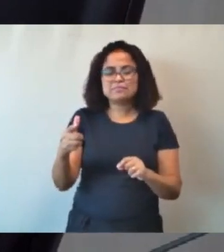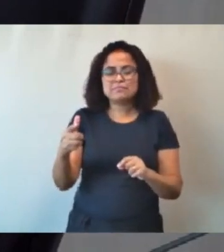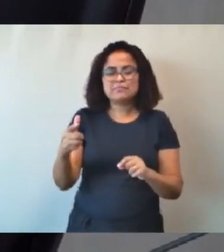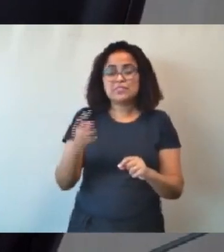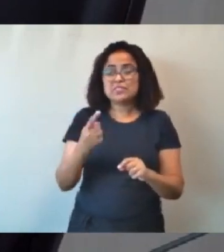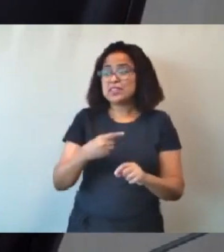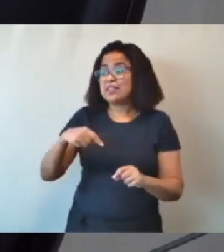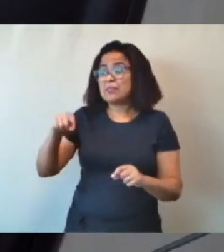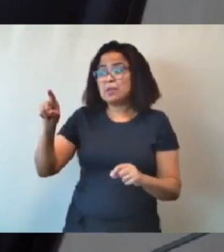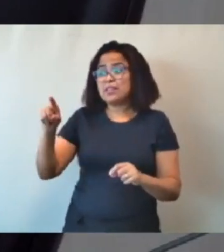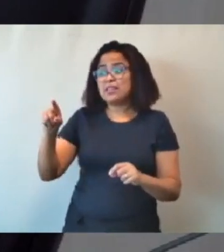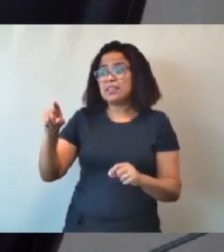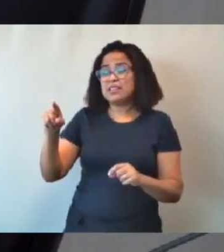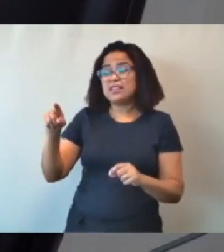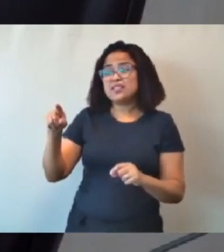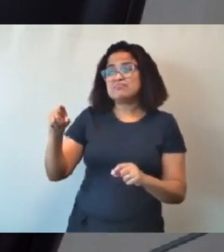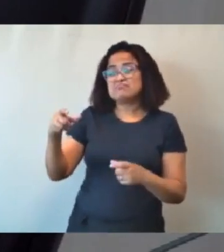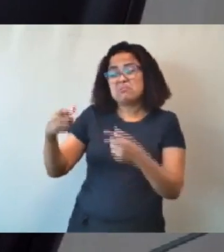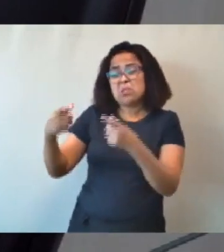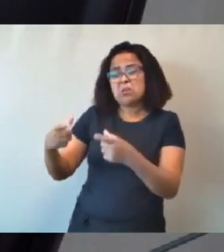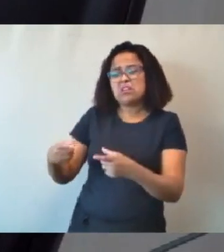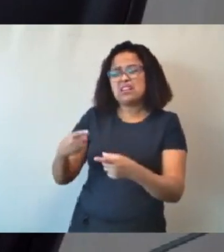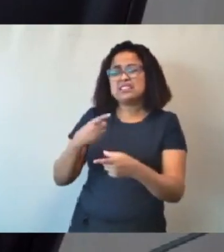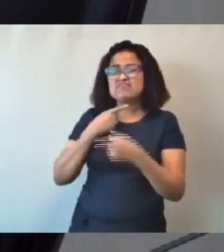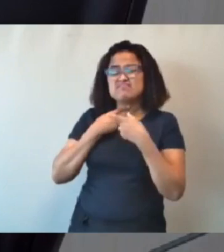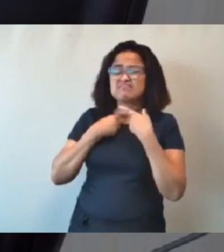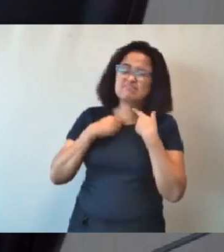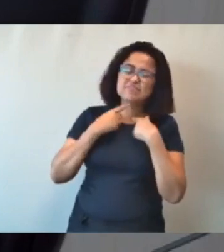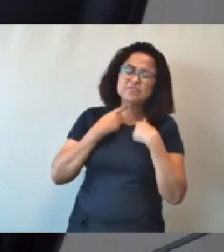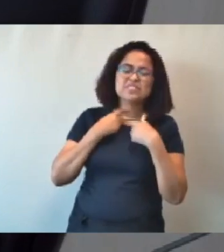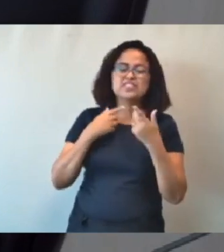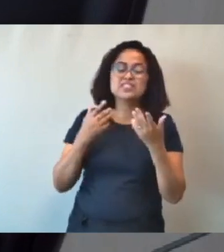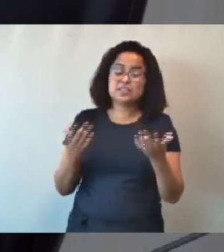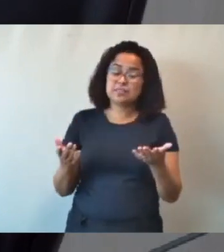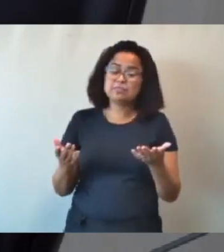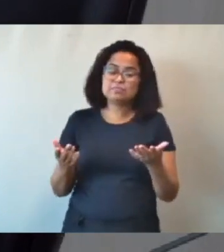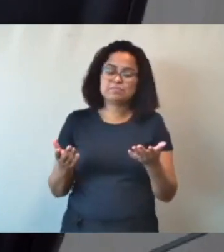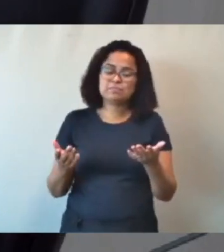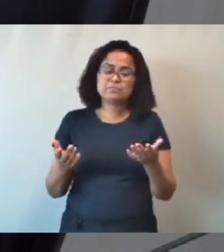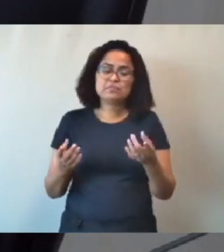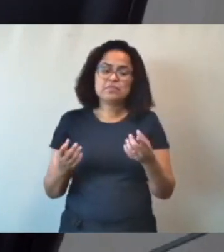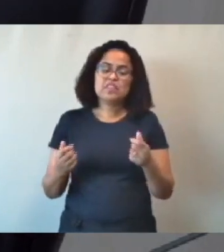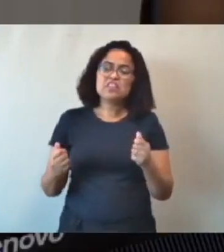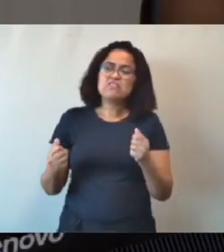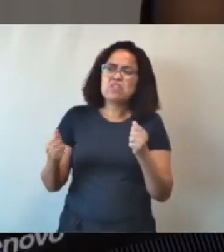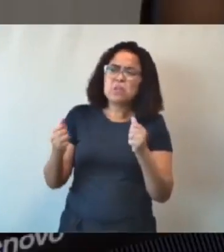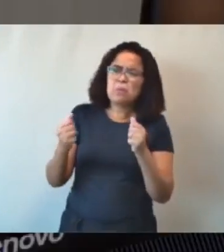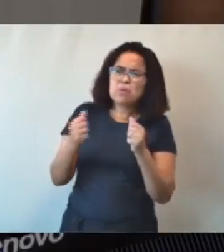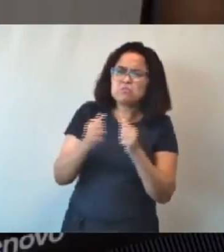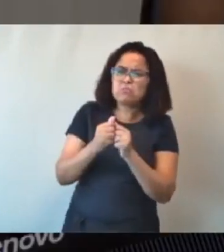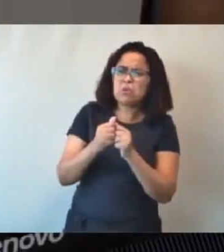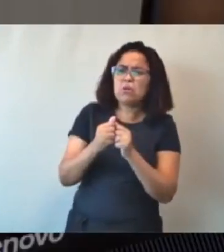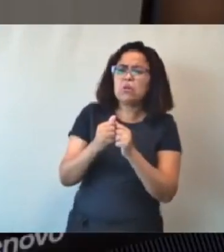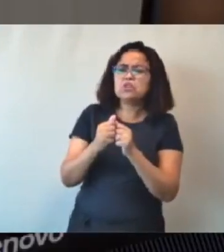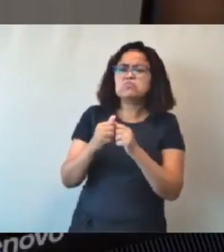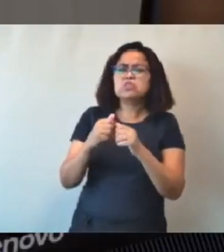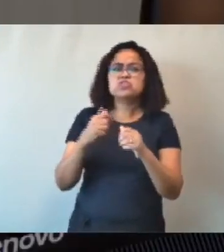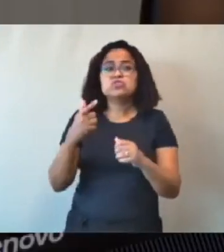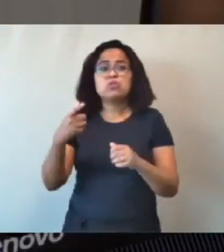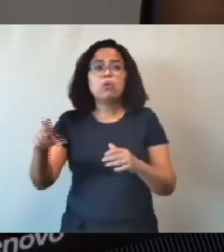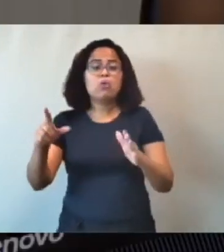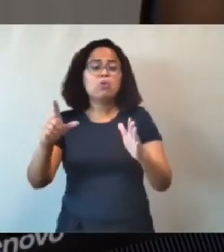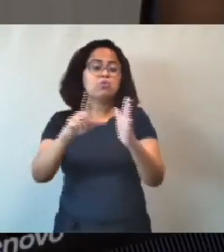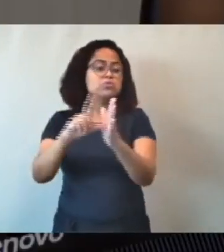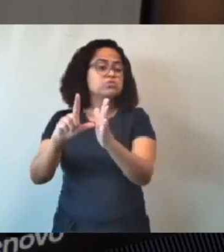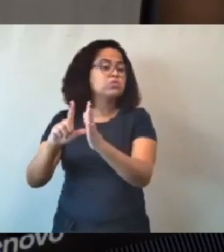as possibilidades, às vezes, seria mais próxima de comércio, né, próximo a Pedro II, como é